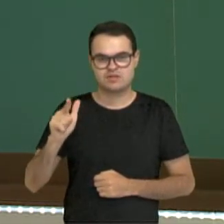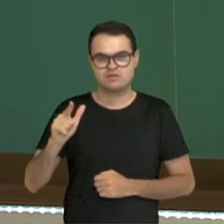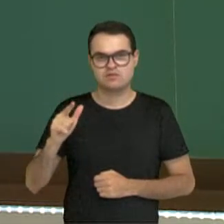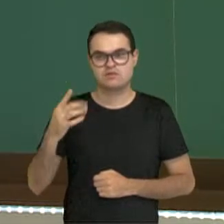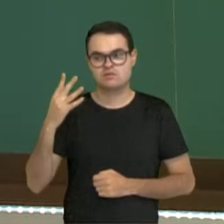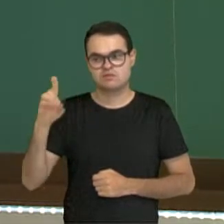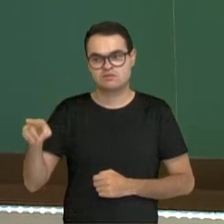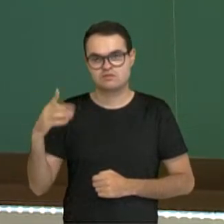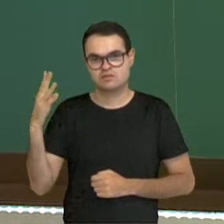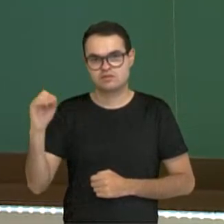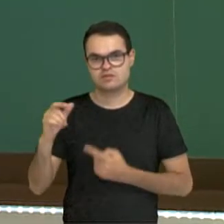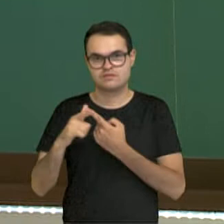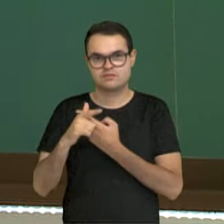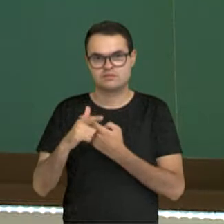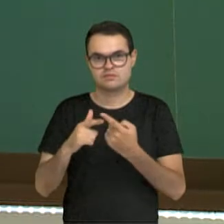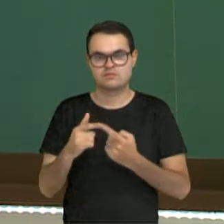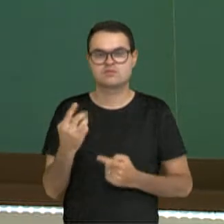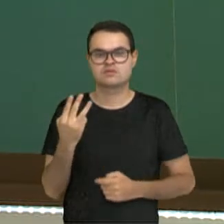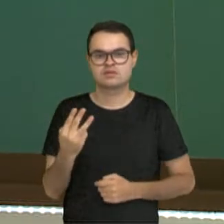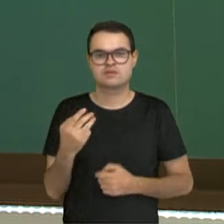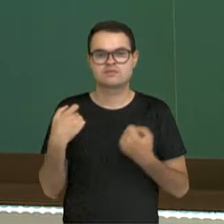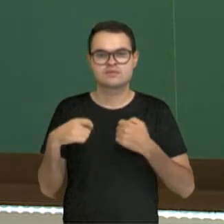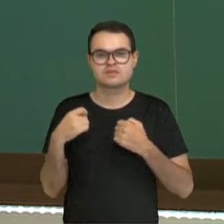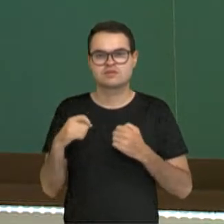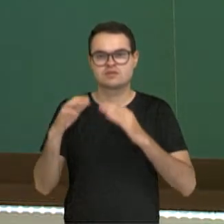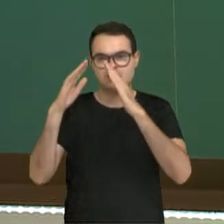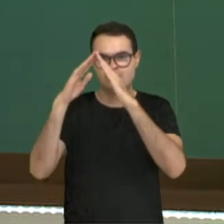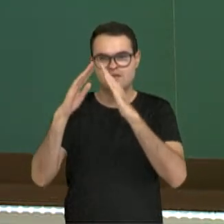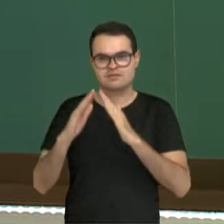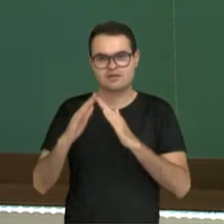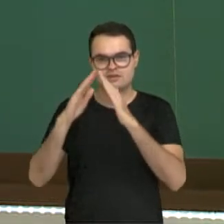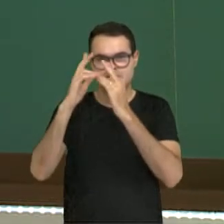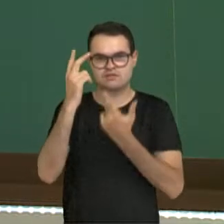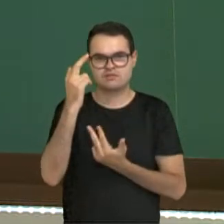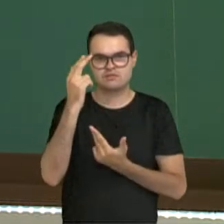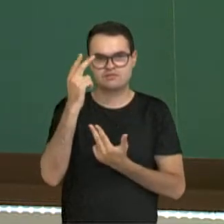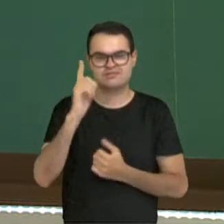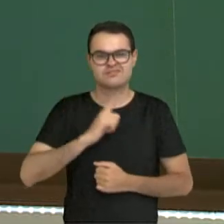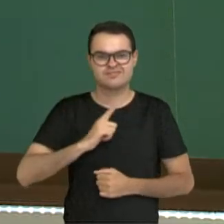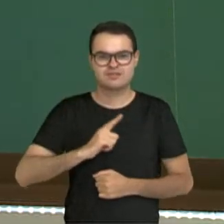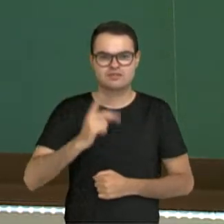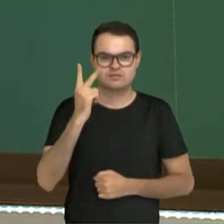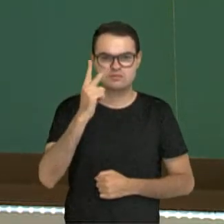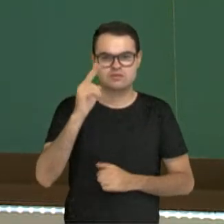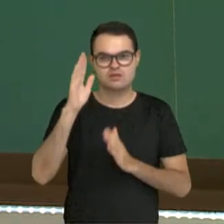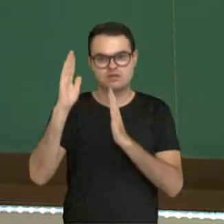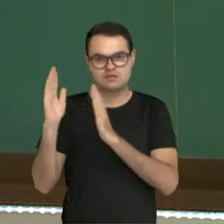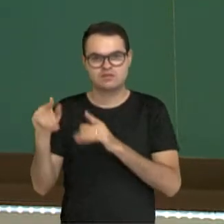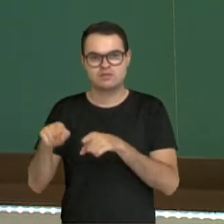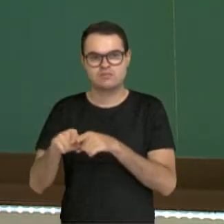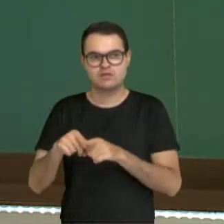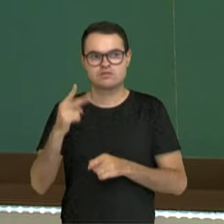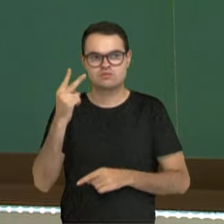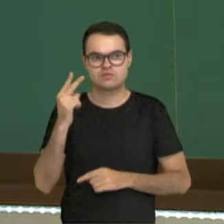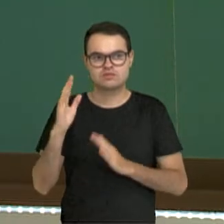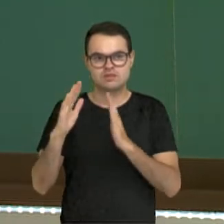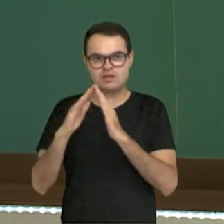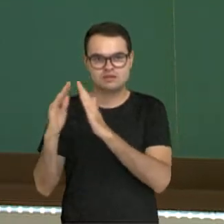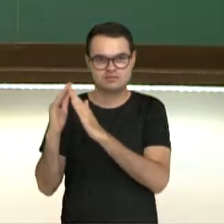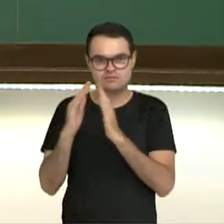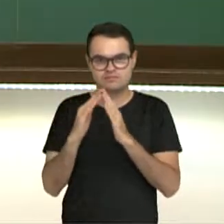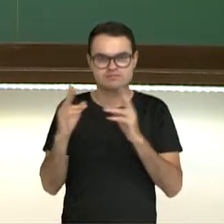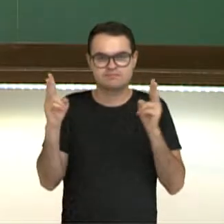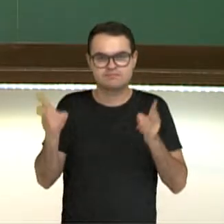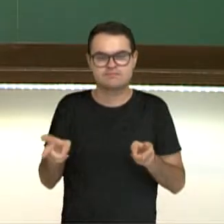eu preciso primeiro igualar as casas decimais. Então, se aqui tem duas casas decimais, aqui também eu vou pôr duas casas decimais